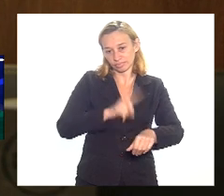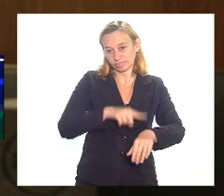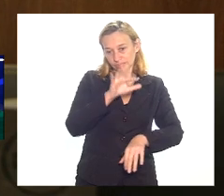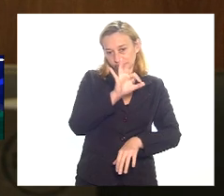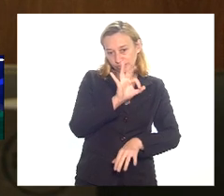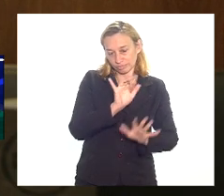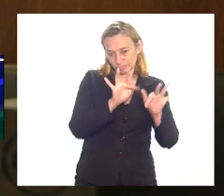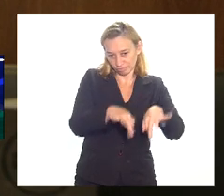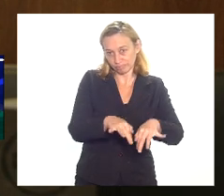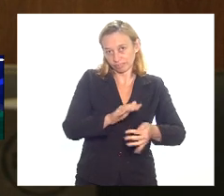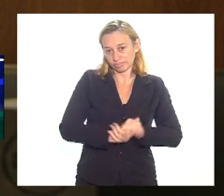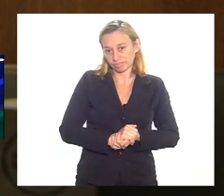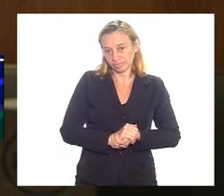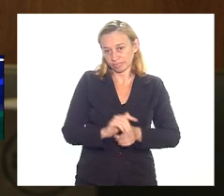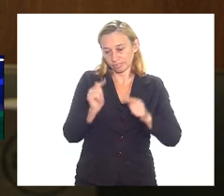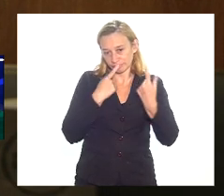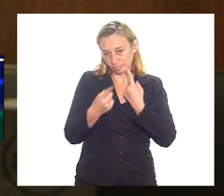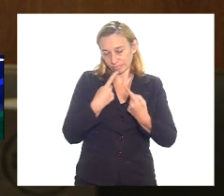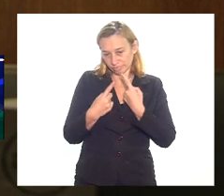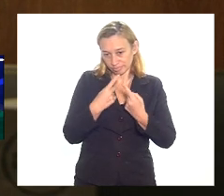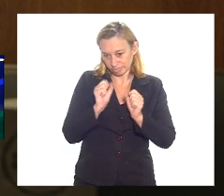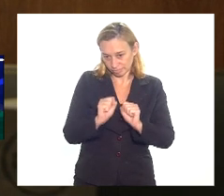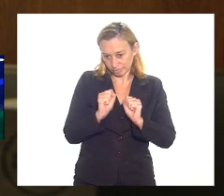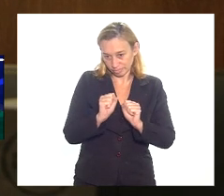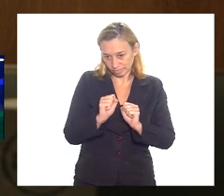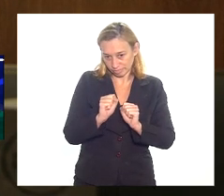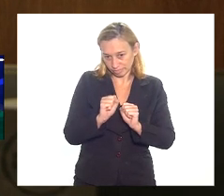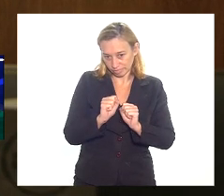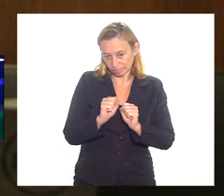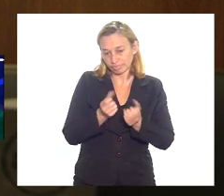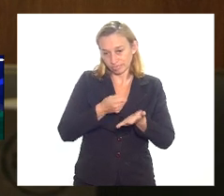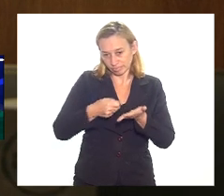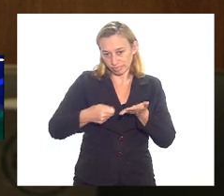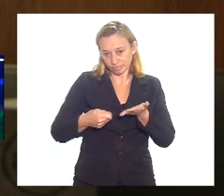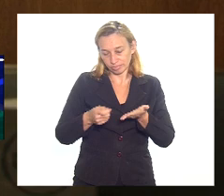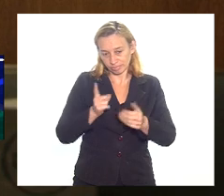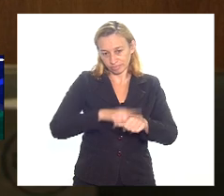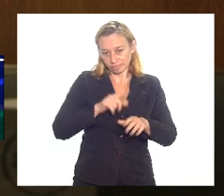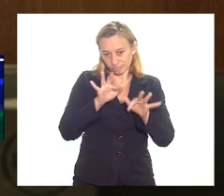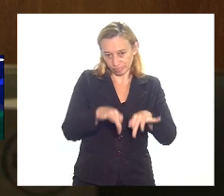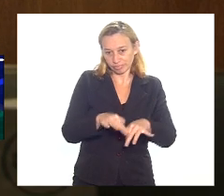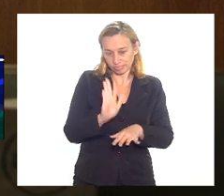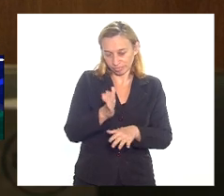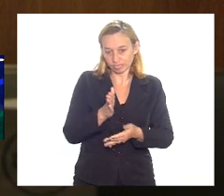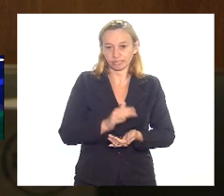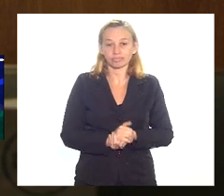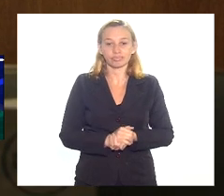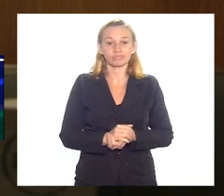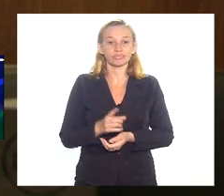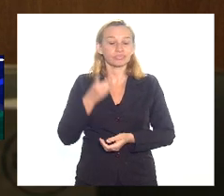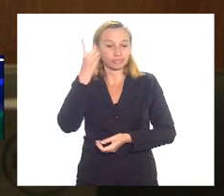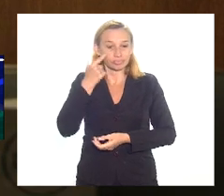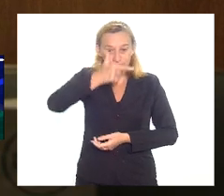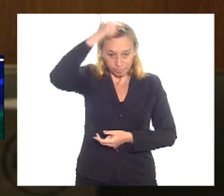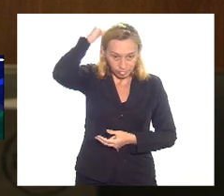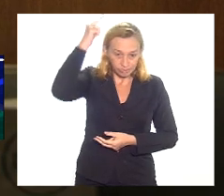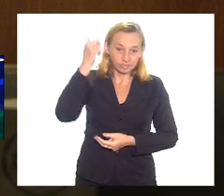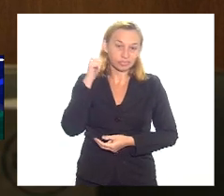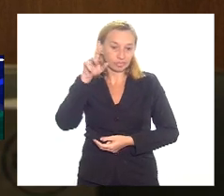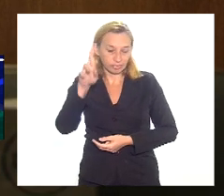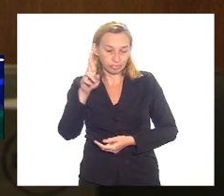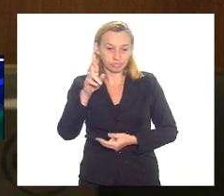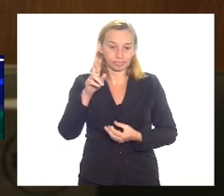final. Pode ser. Então, escrito no presidente final, presidente. Já estão inscritos o deputado Luiz Paulo, deputado